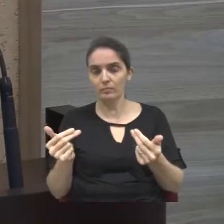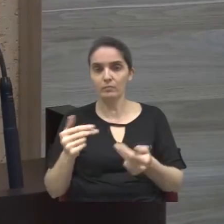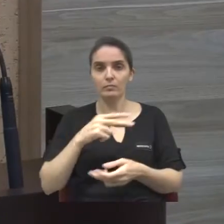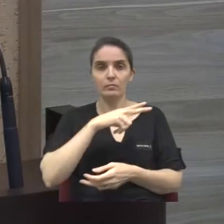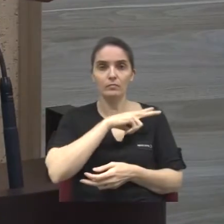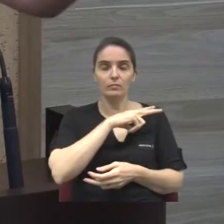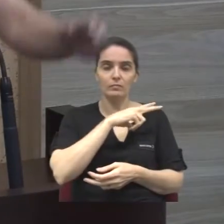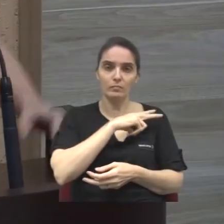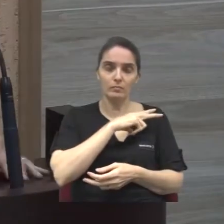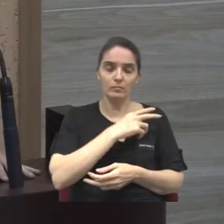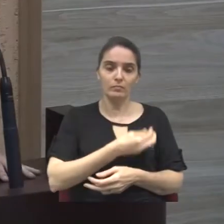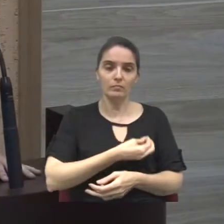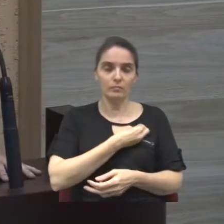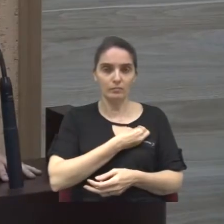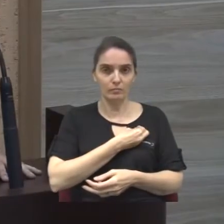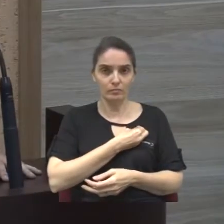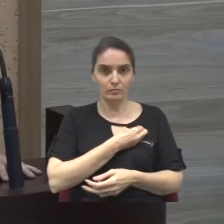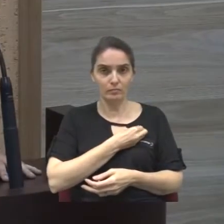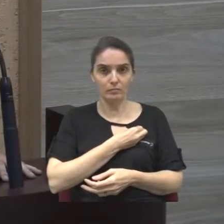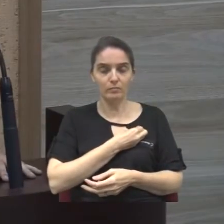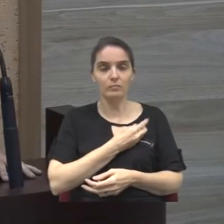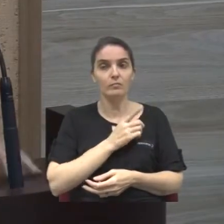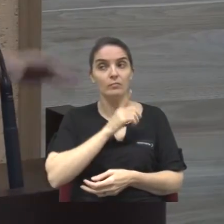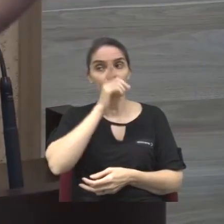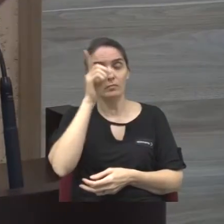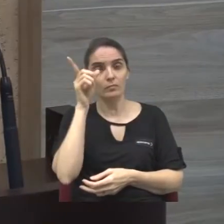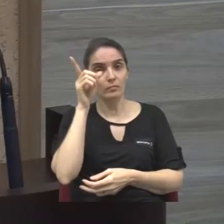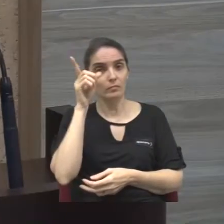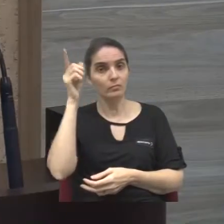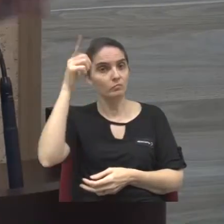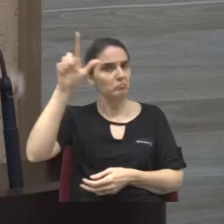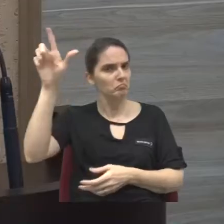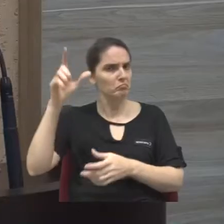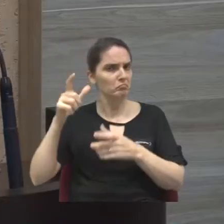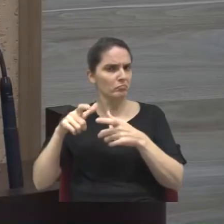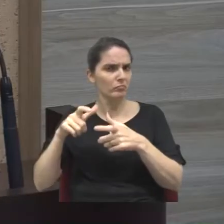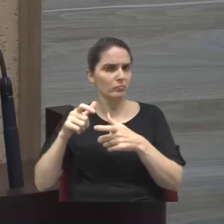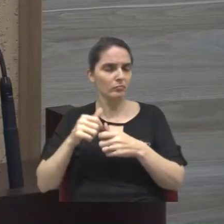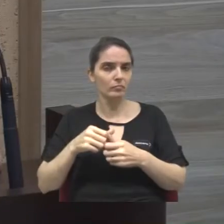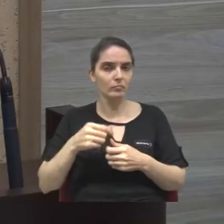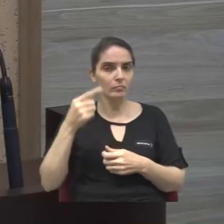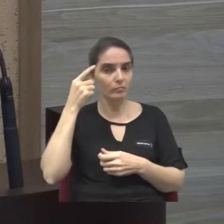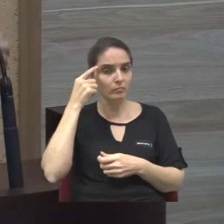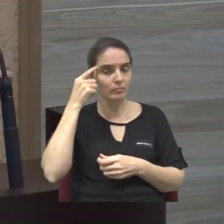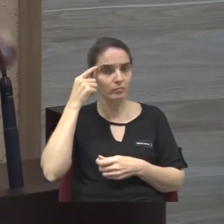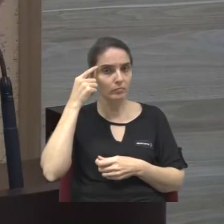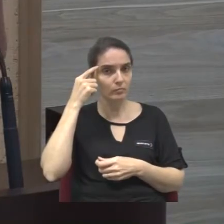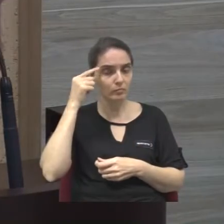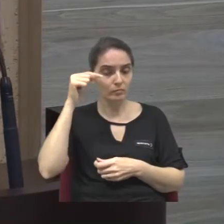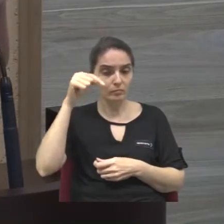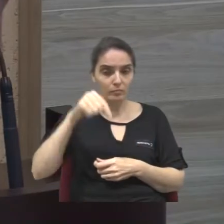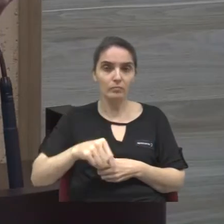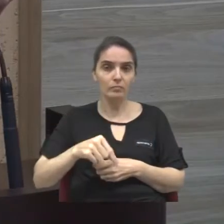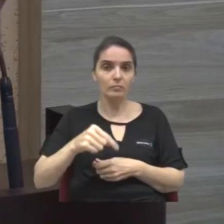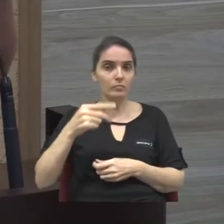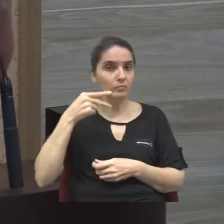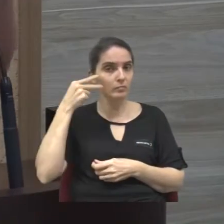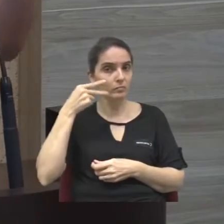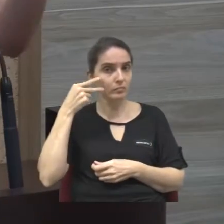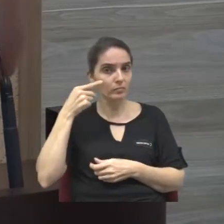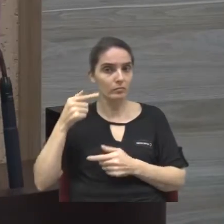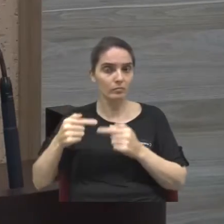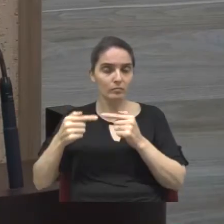vida, lá fora, pensando que fosse encontrar aqui nessas cadeiras um político que se assemelhasse